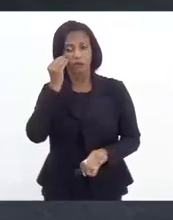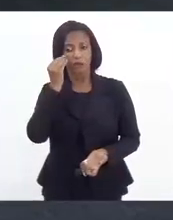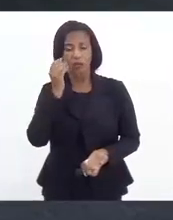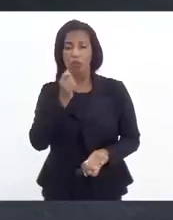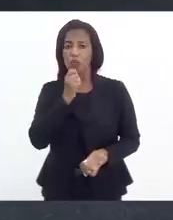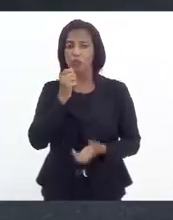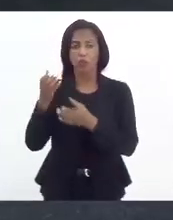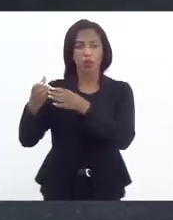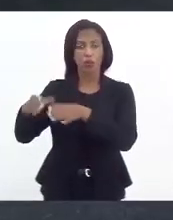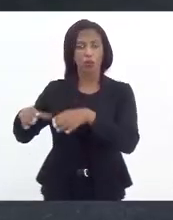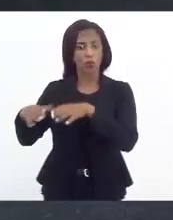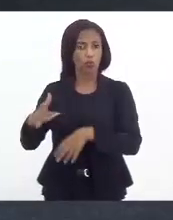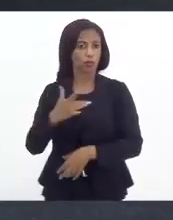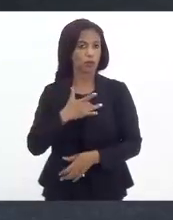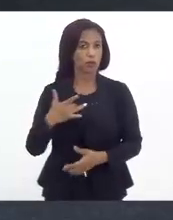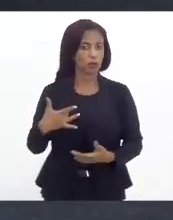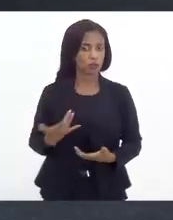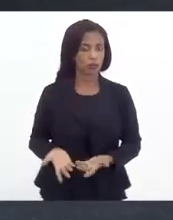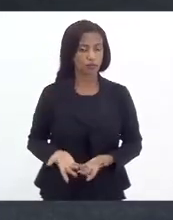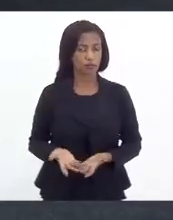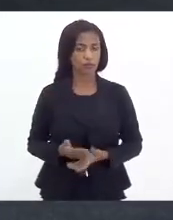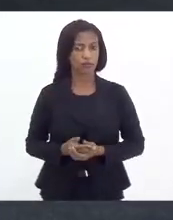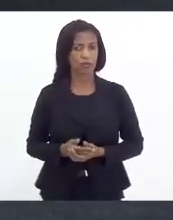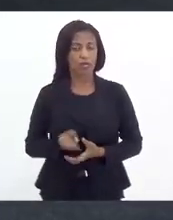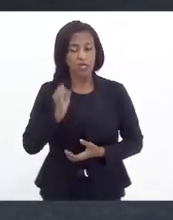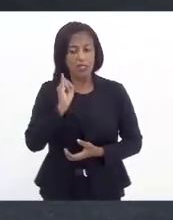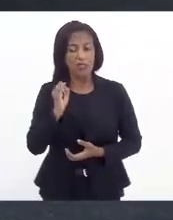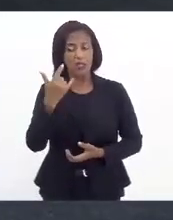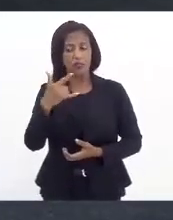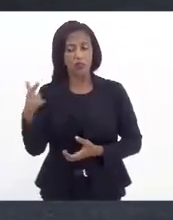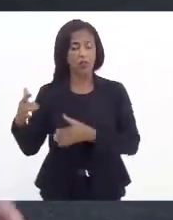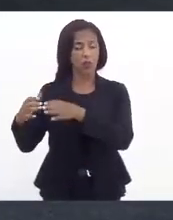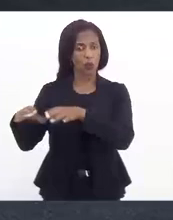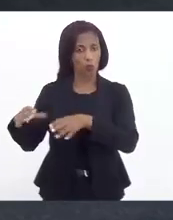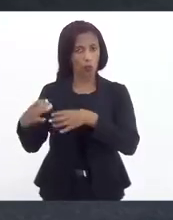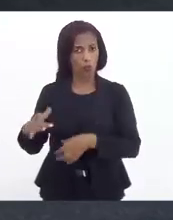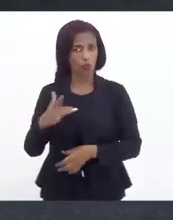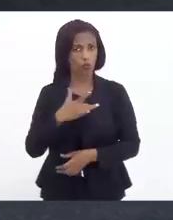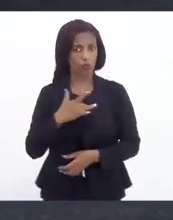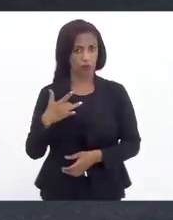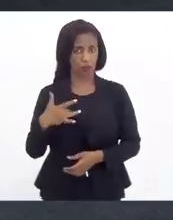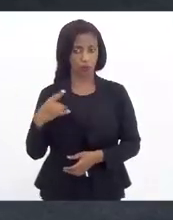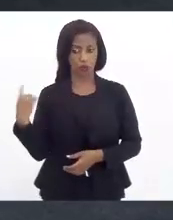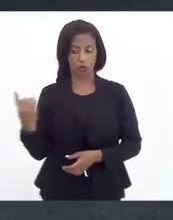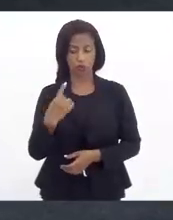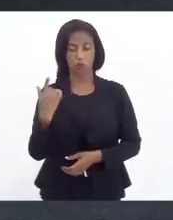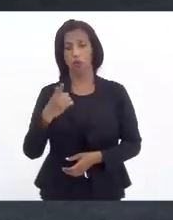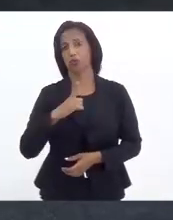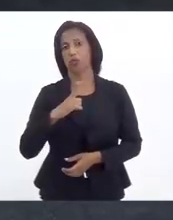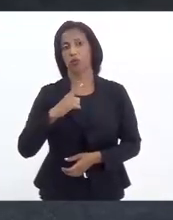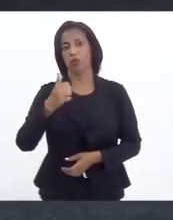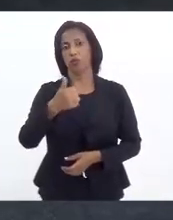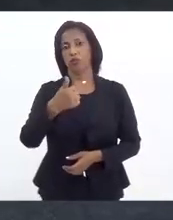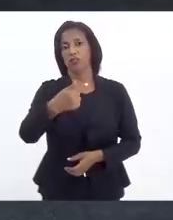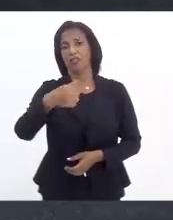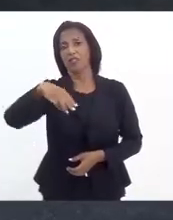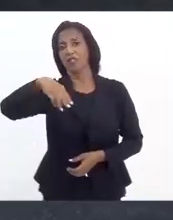concurso para a área da saúde. Se não tem concurso para a área da saúde, nós temos 17 mil